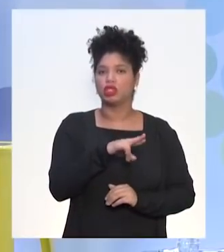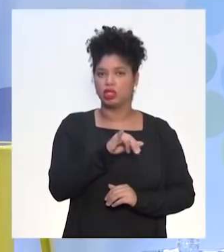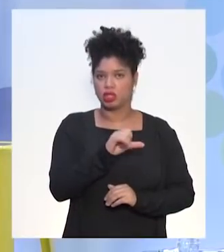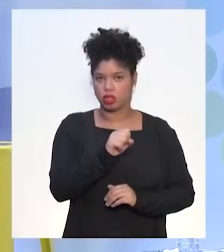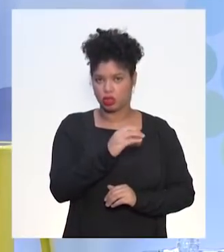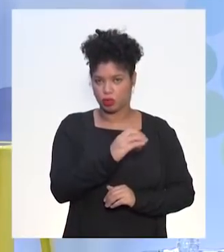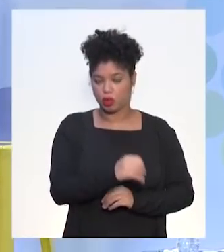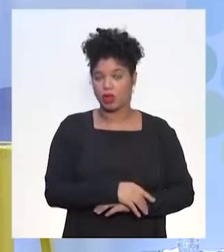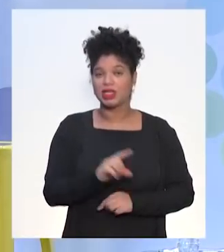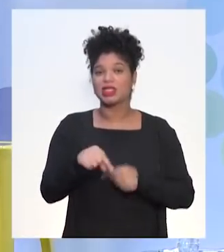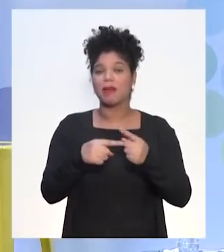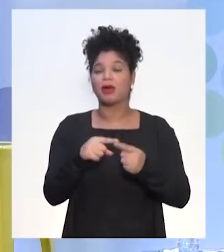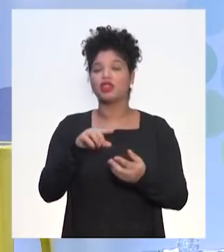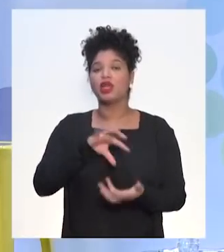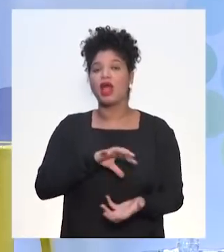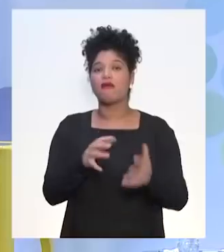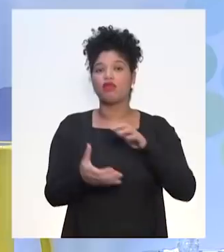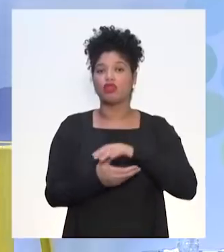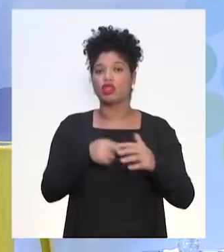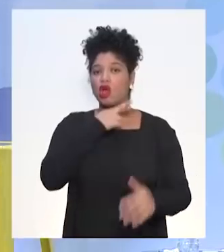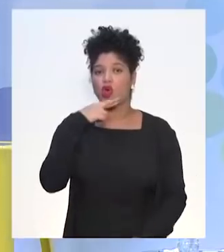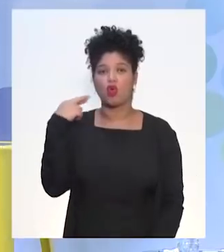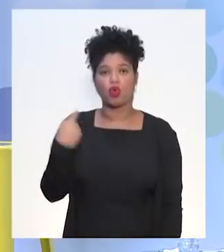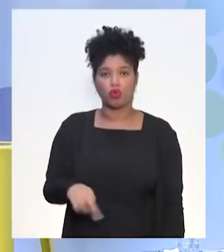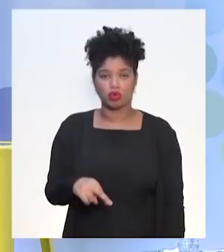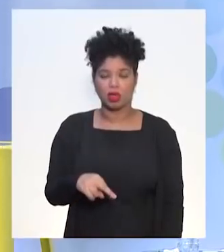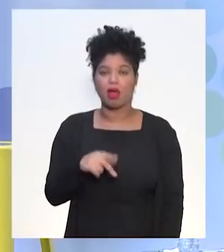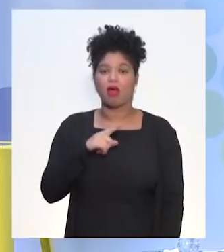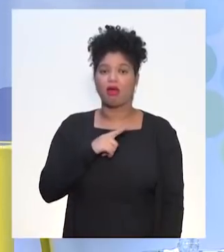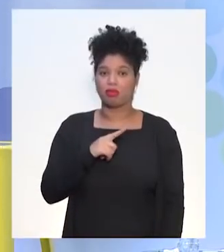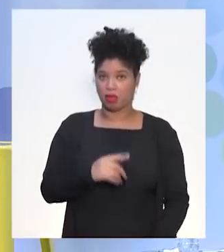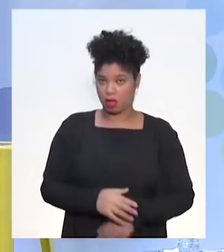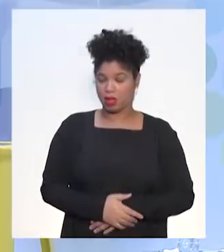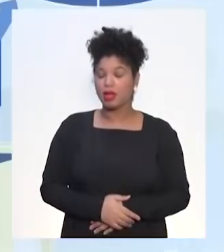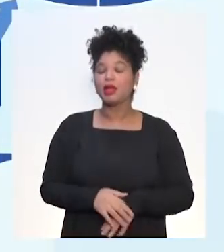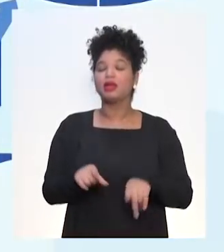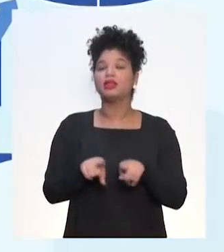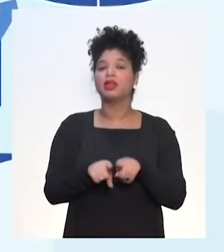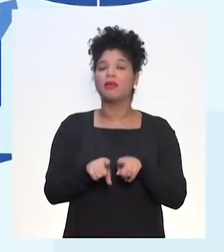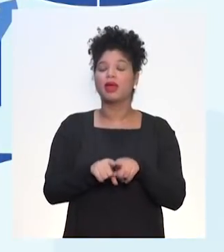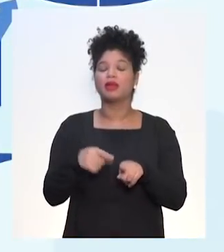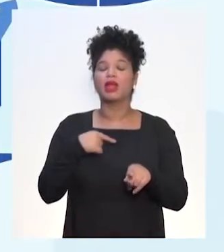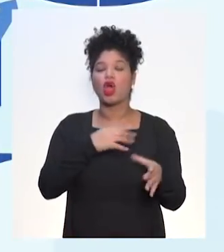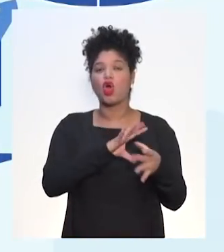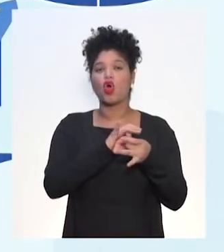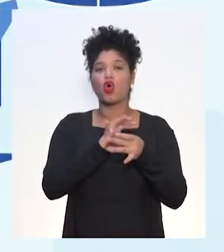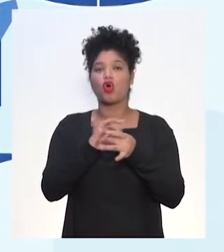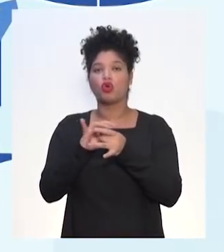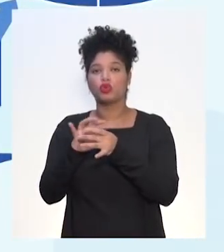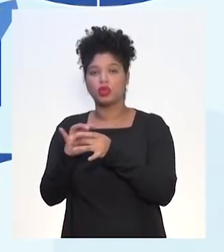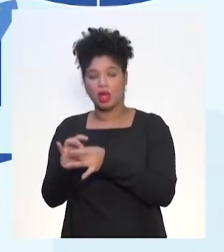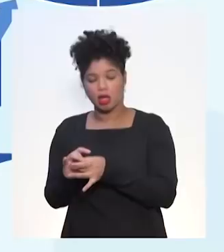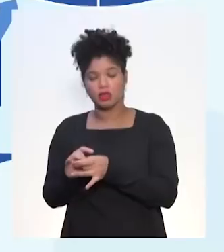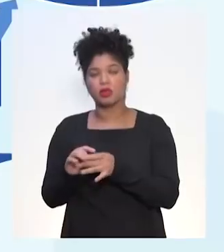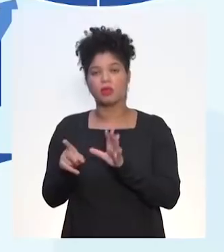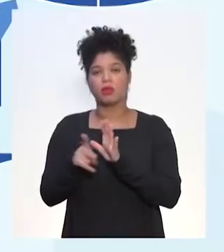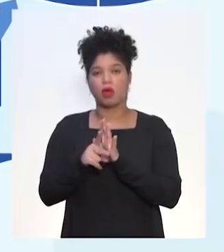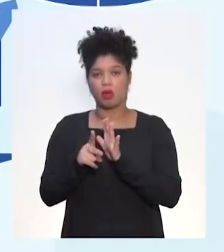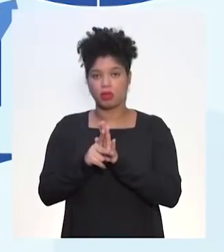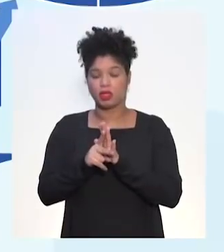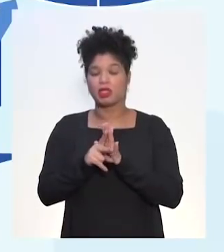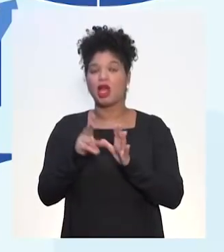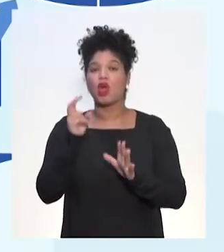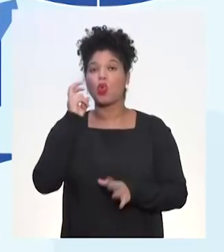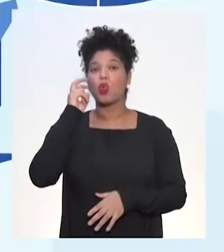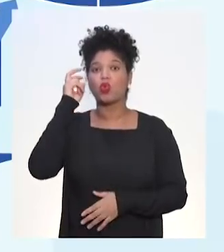que deu origem à União Soviética. E no contexto cultural, nós temos a efervescência das vanguardas,